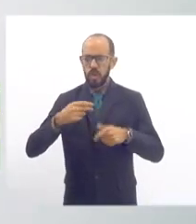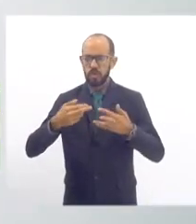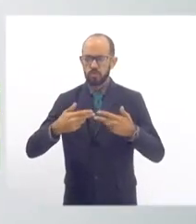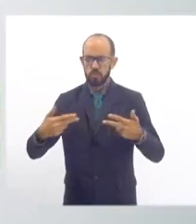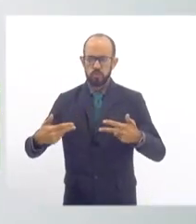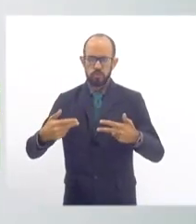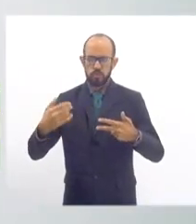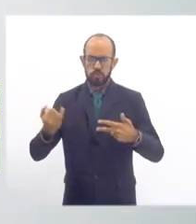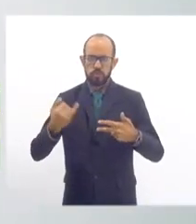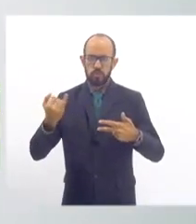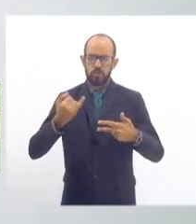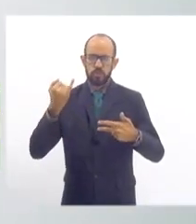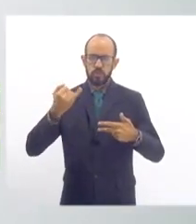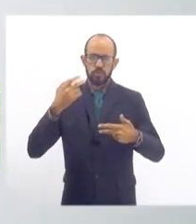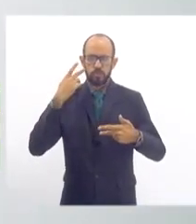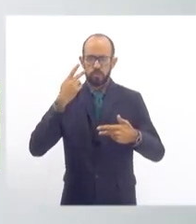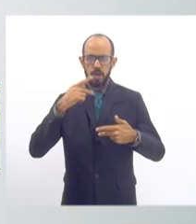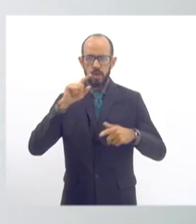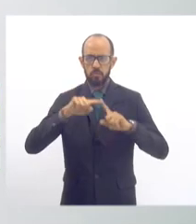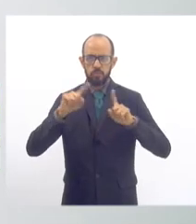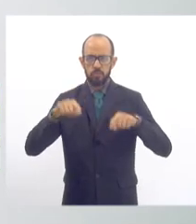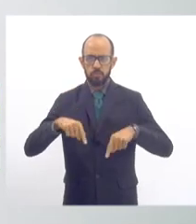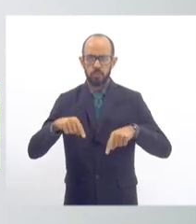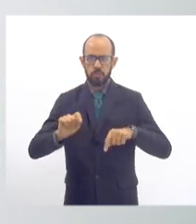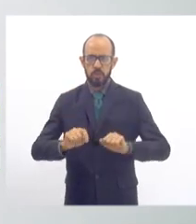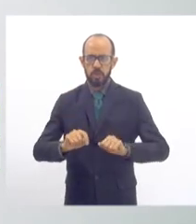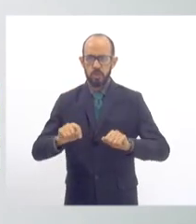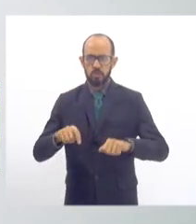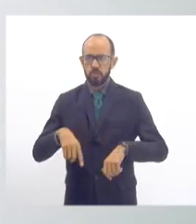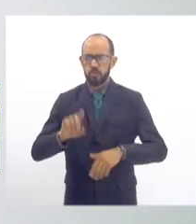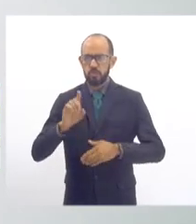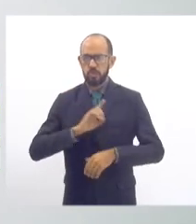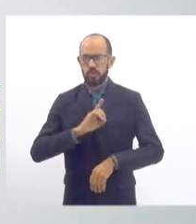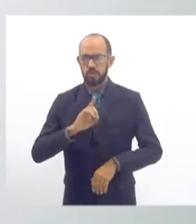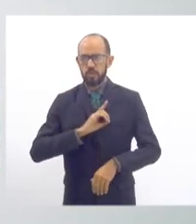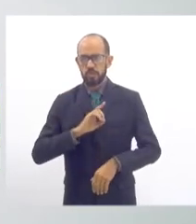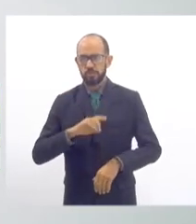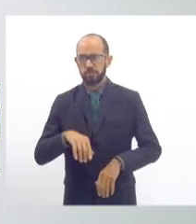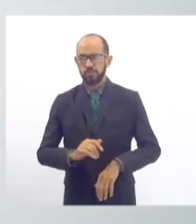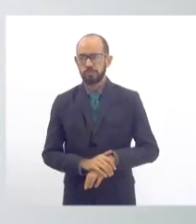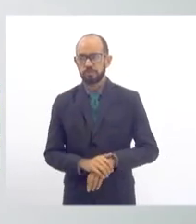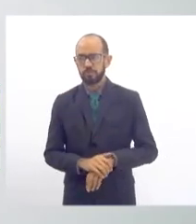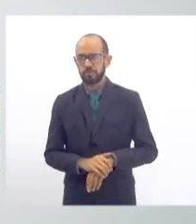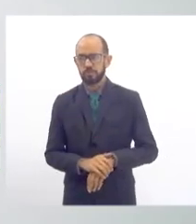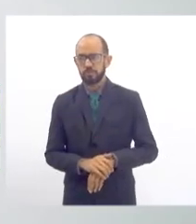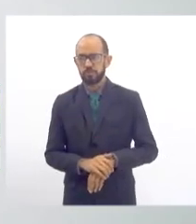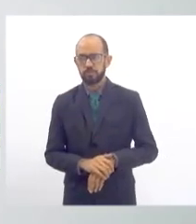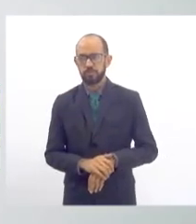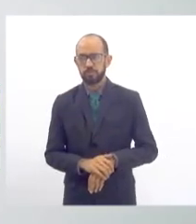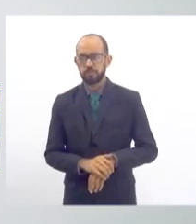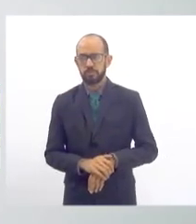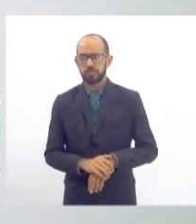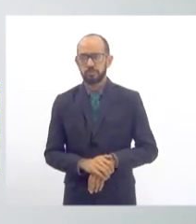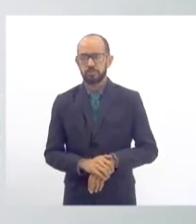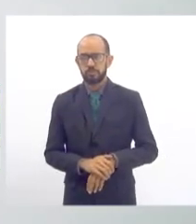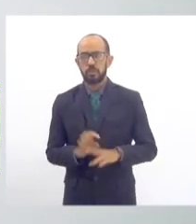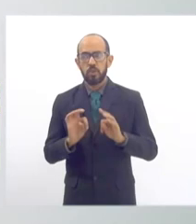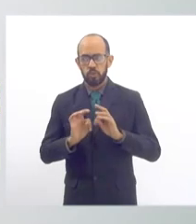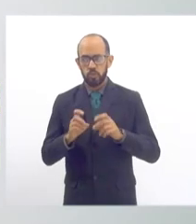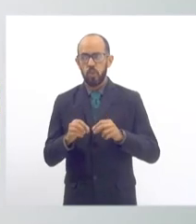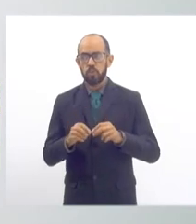para o servidor do Detran, como todos falaram